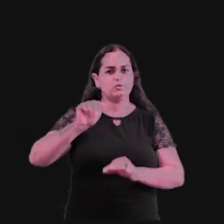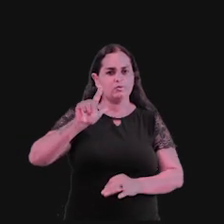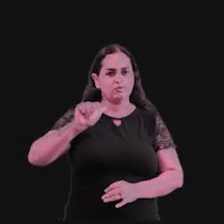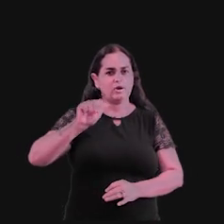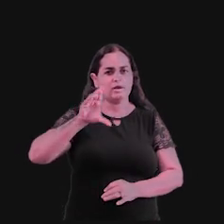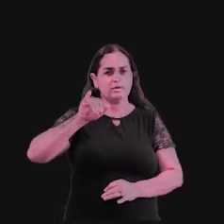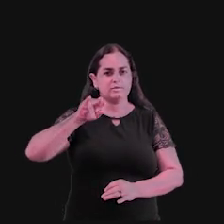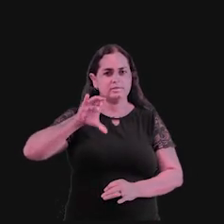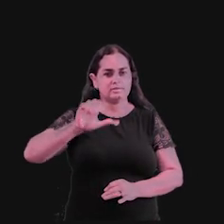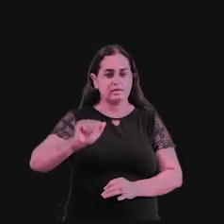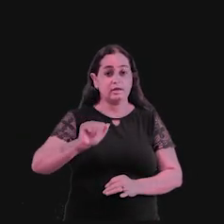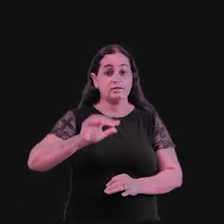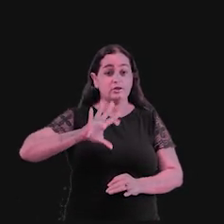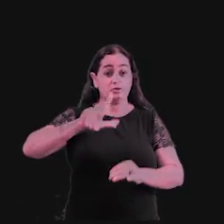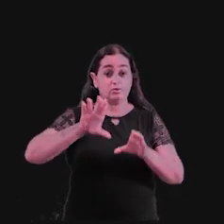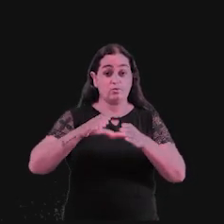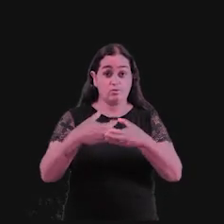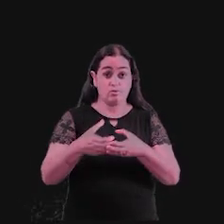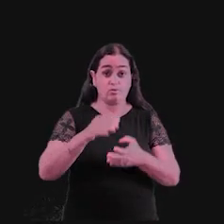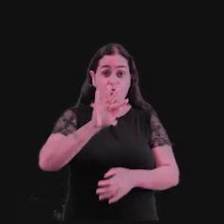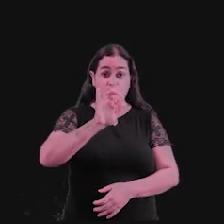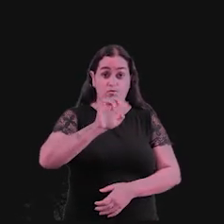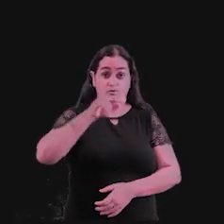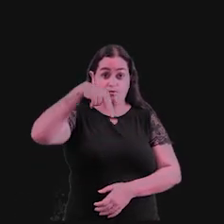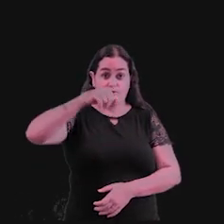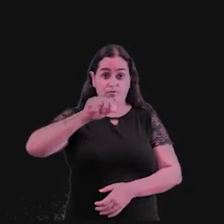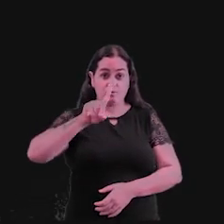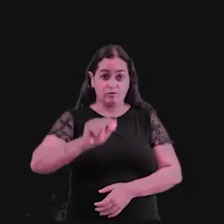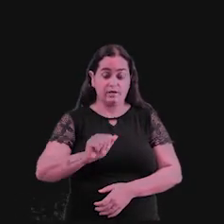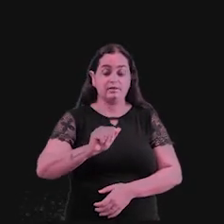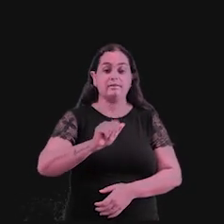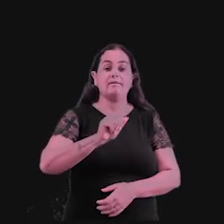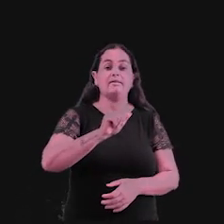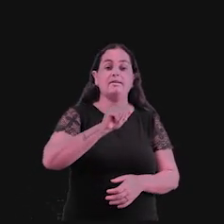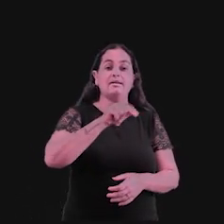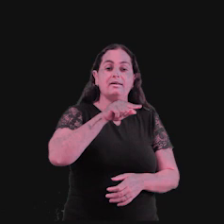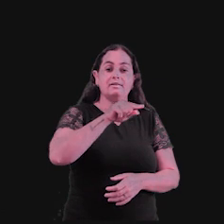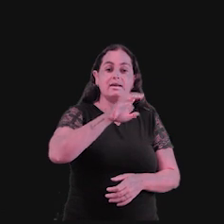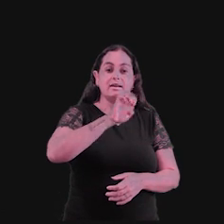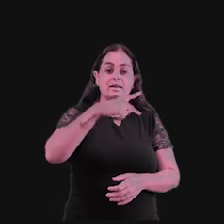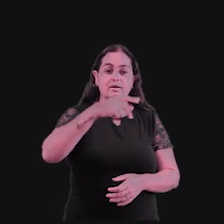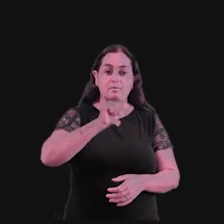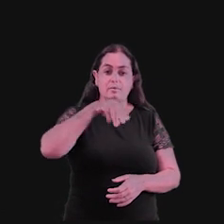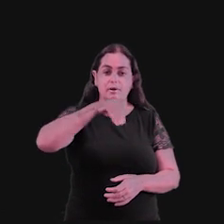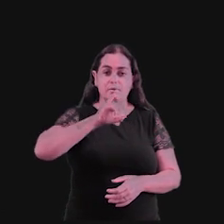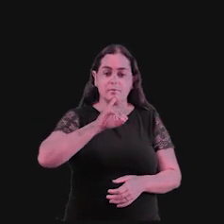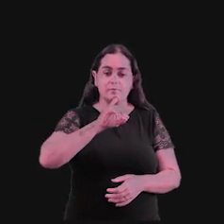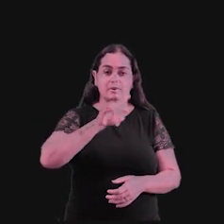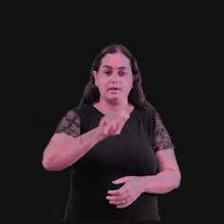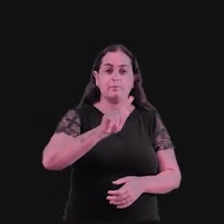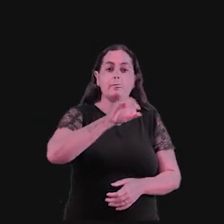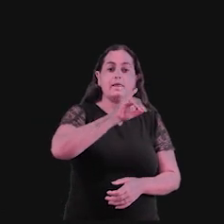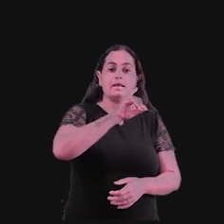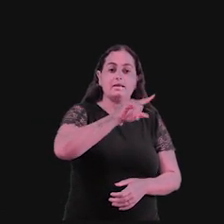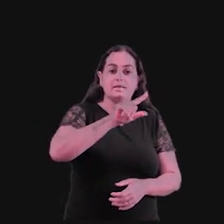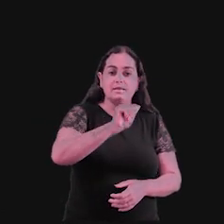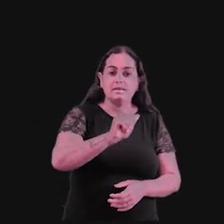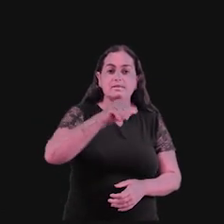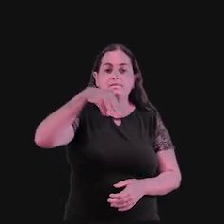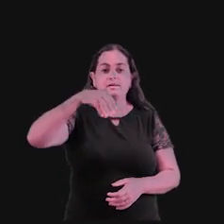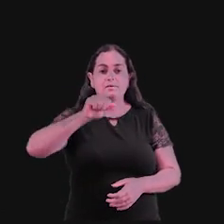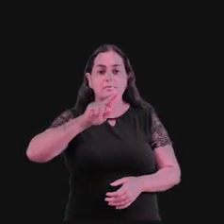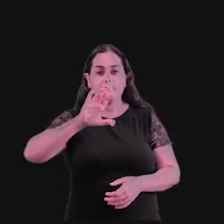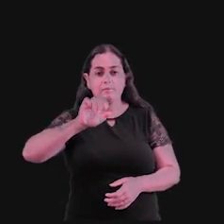aqui. Fernanda Fabrino, da IPAMIG, que está conosco, a Isa e a Marcela também no backstage. Muitíssimo obrigado,